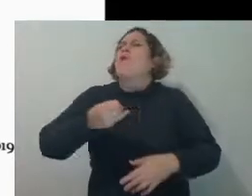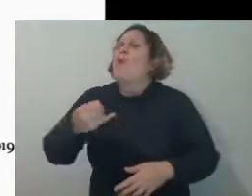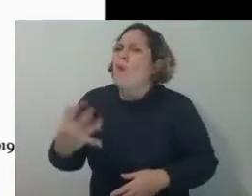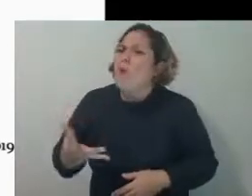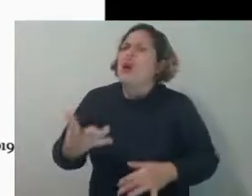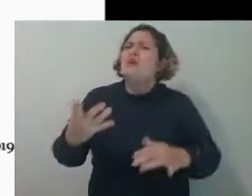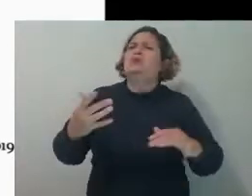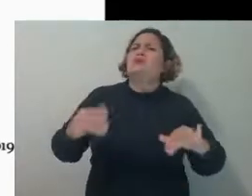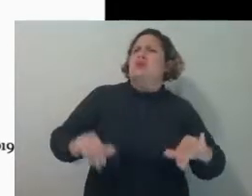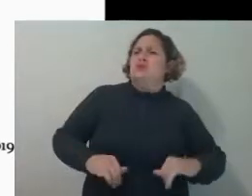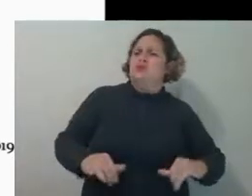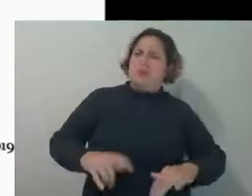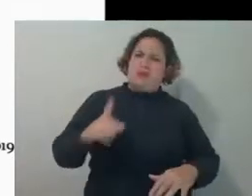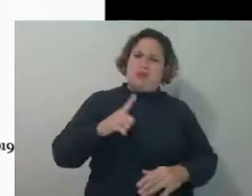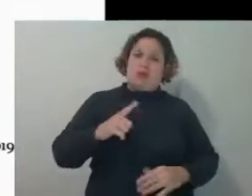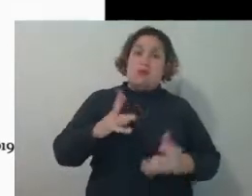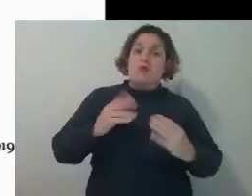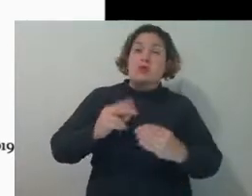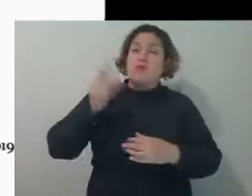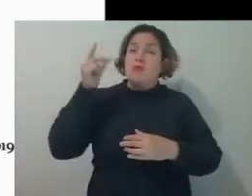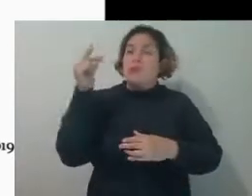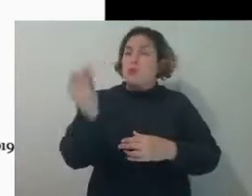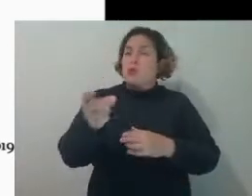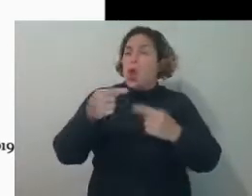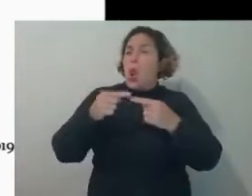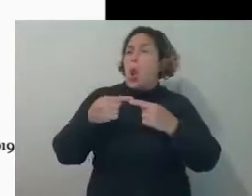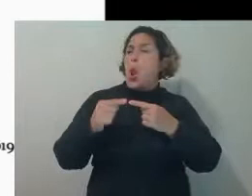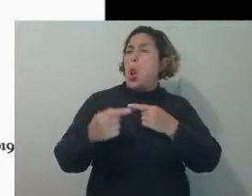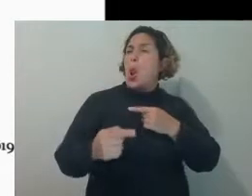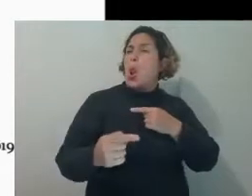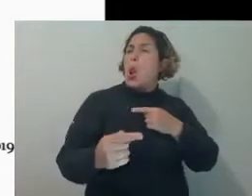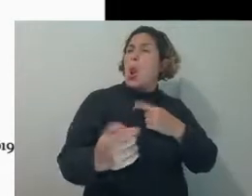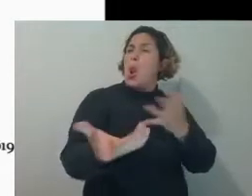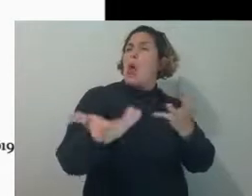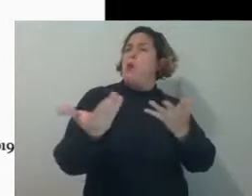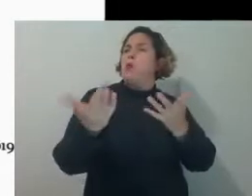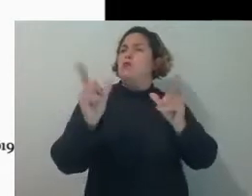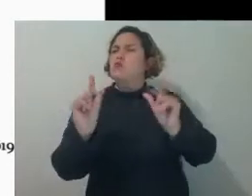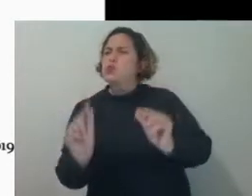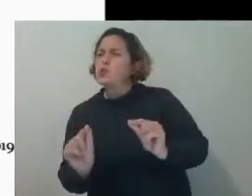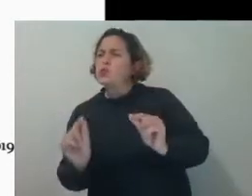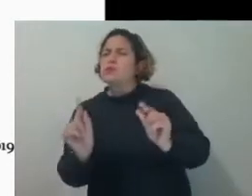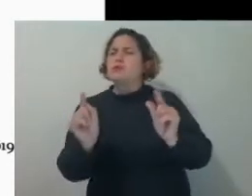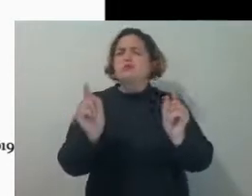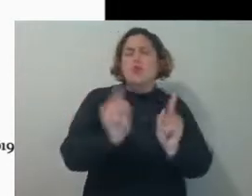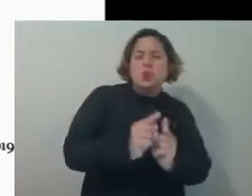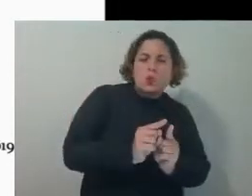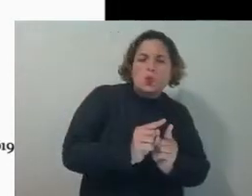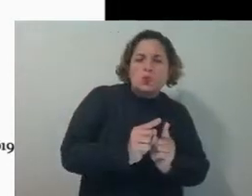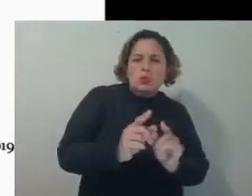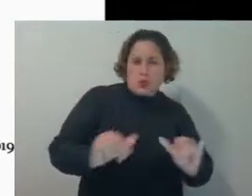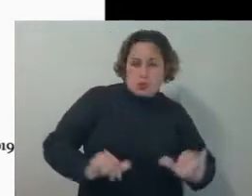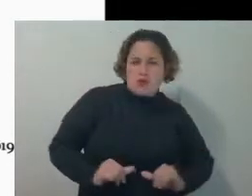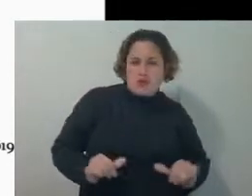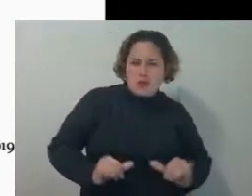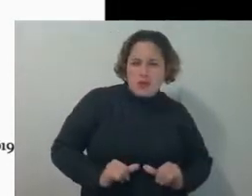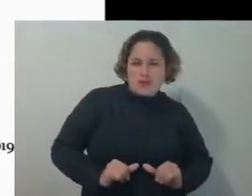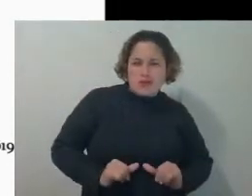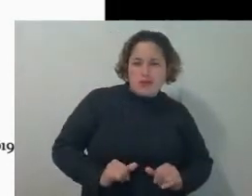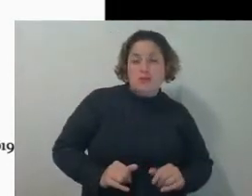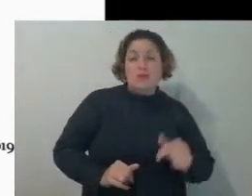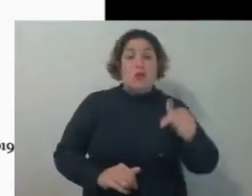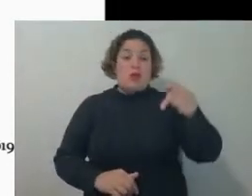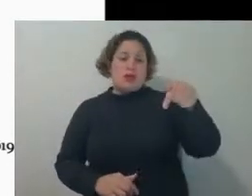esse sofrimento. A sétima questão é se o sofrimento poderia ter sido